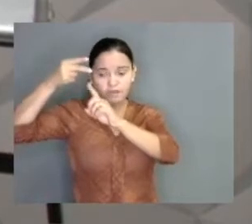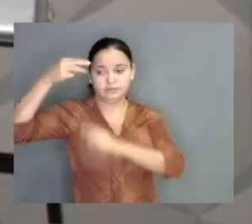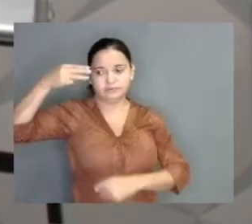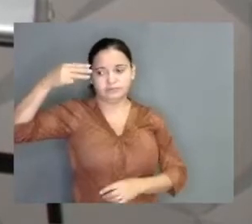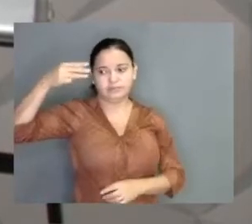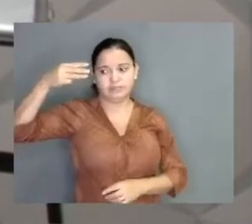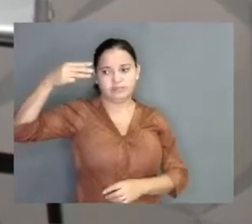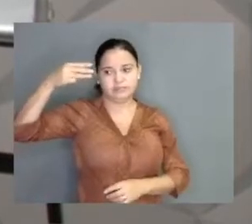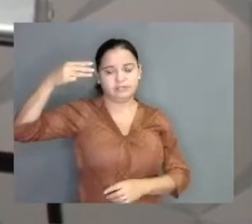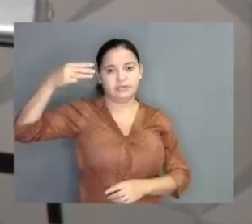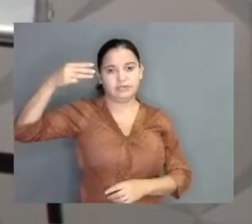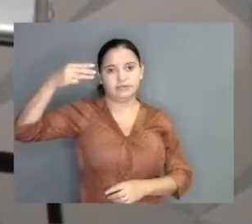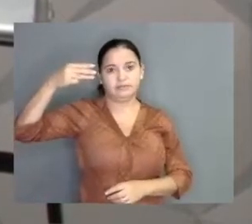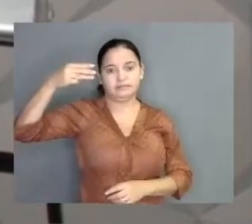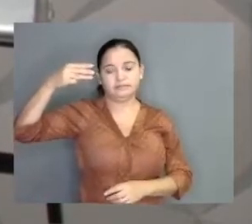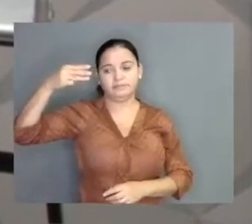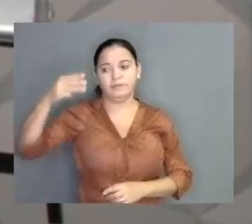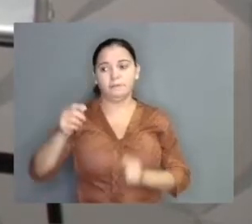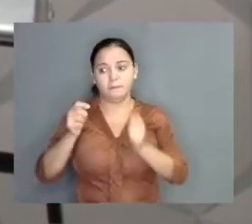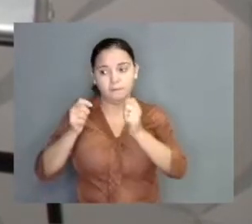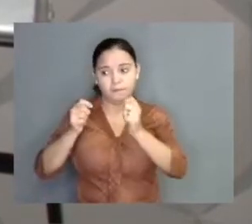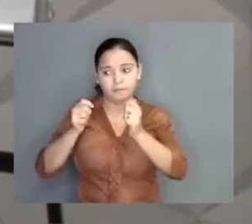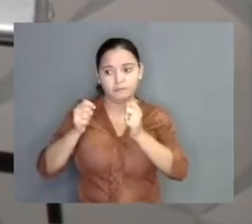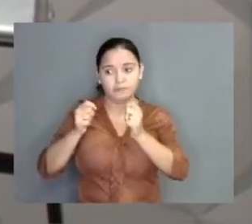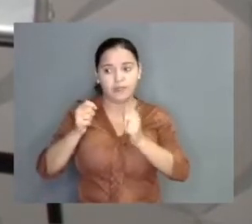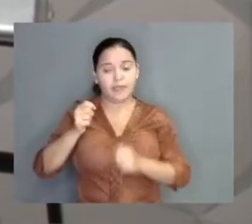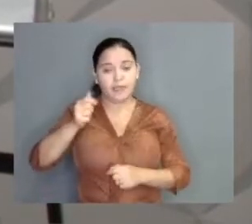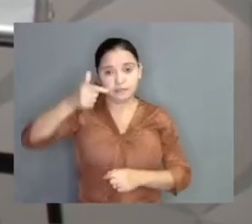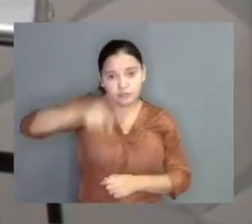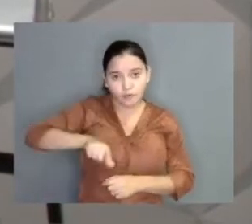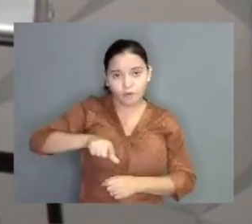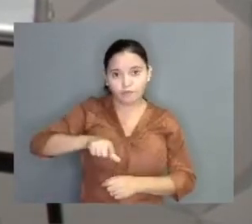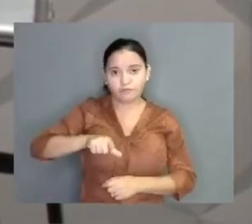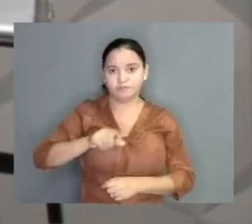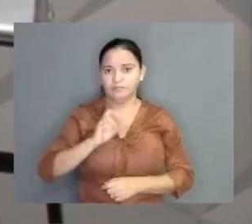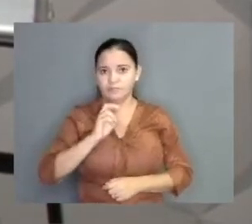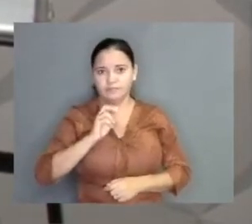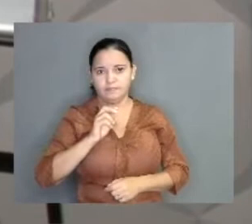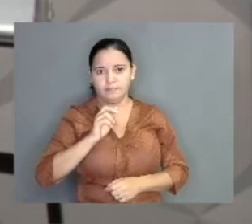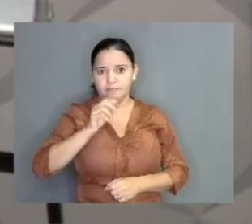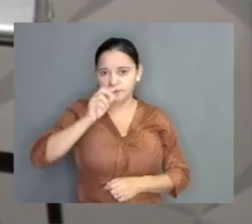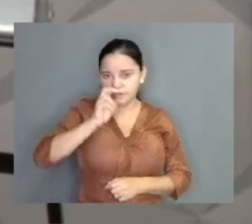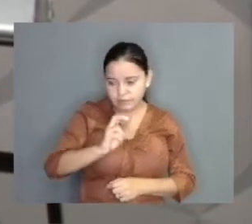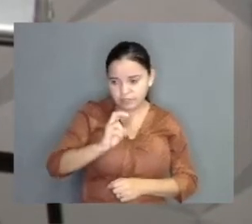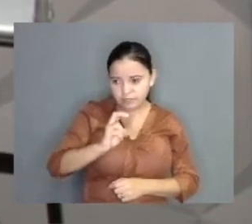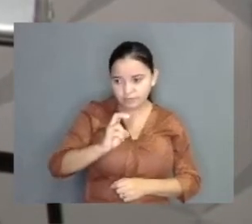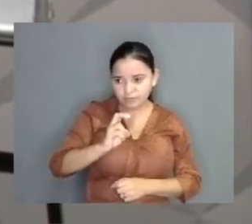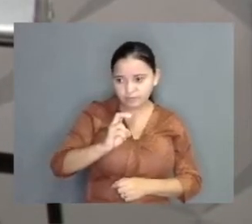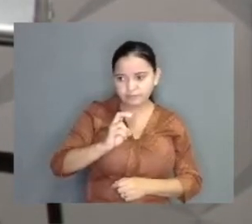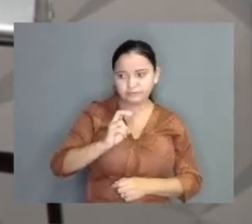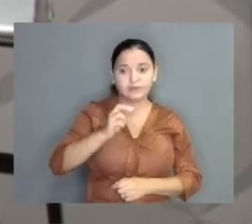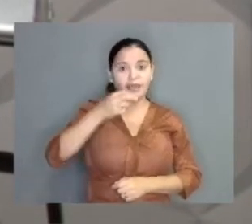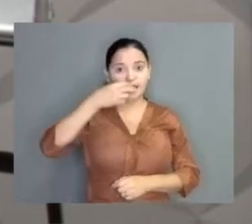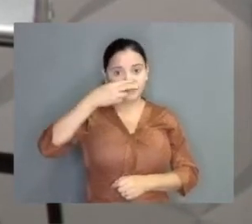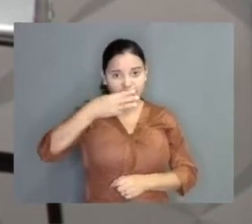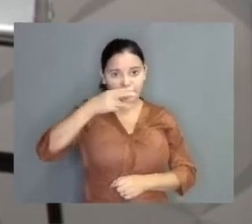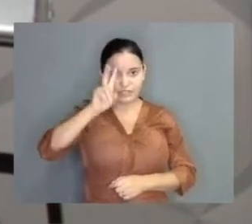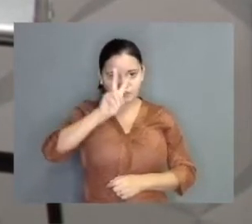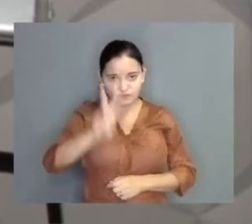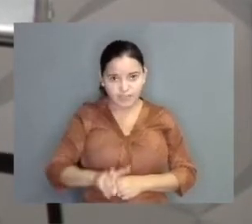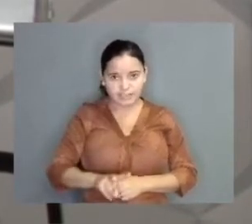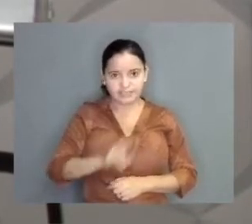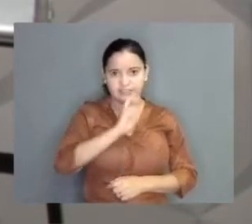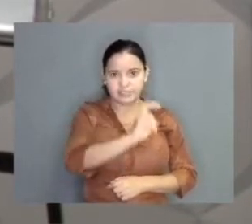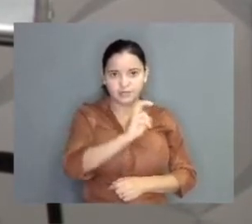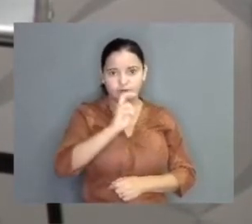ó, só relembrando, é repetir o 5 3 vezes e multiplicá-los, tá